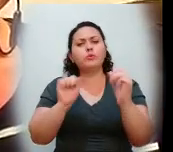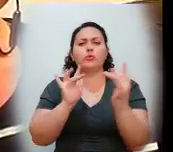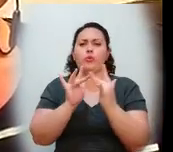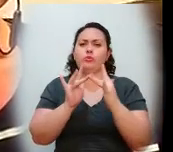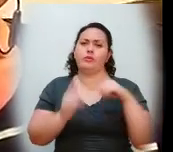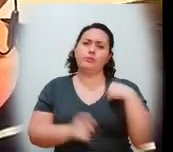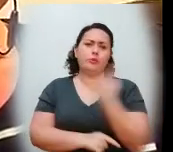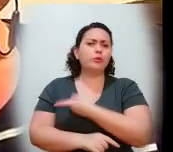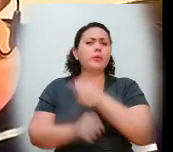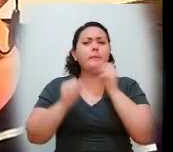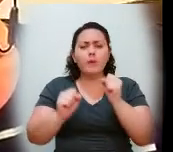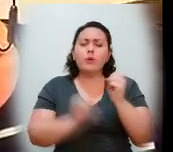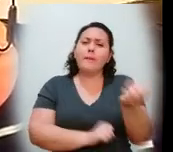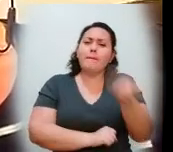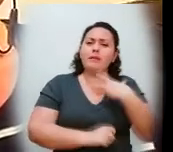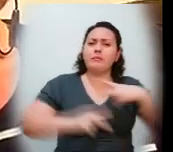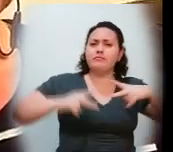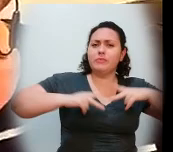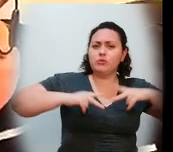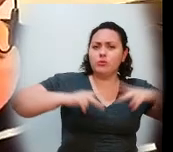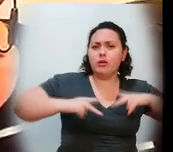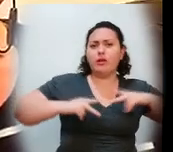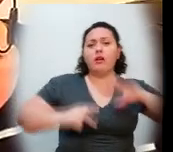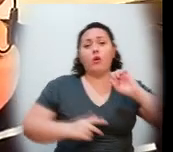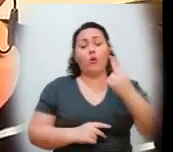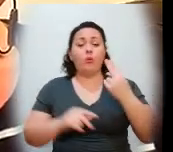ou pelo nosso e-mail, que é o